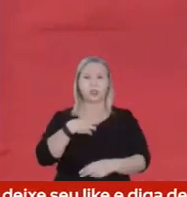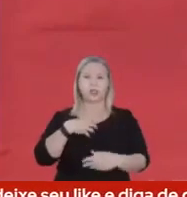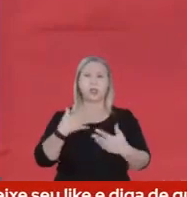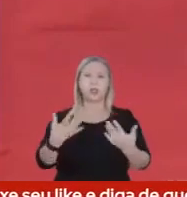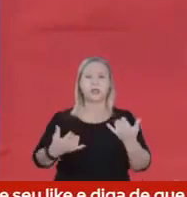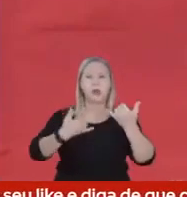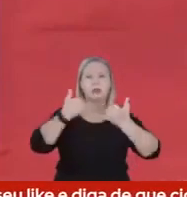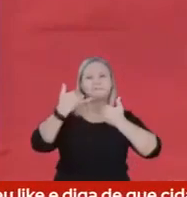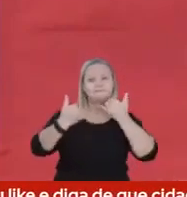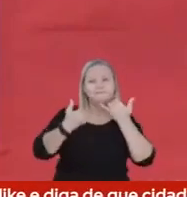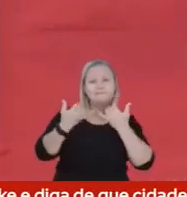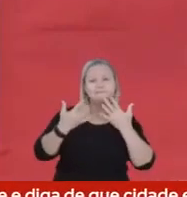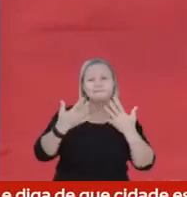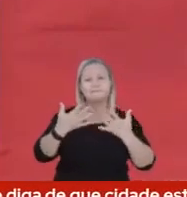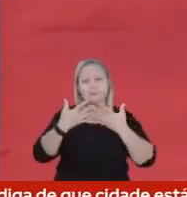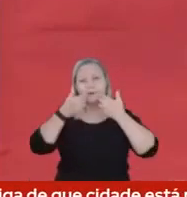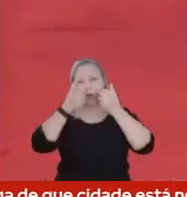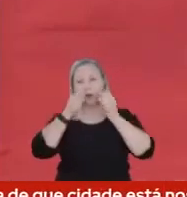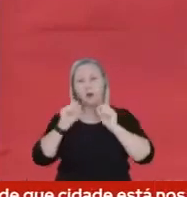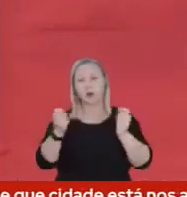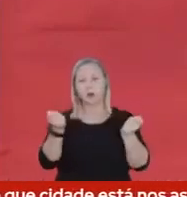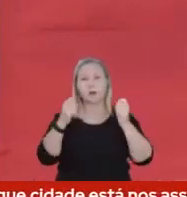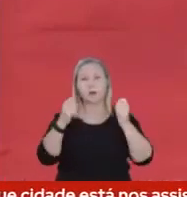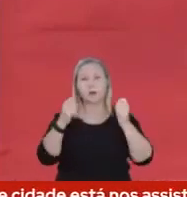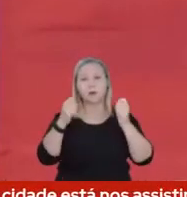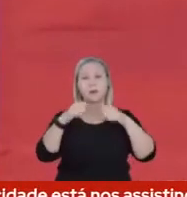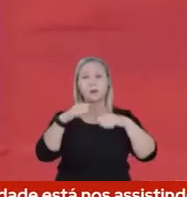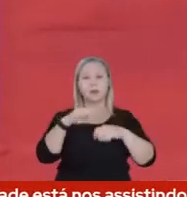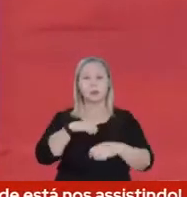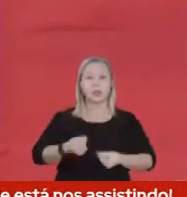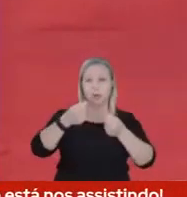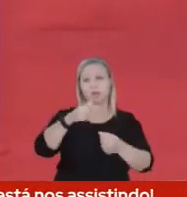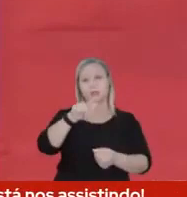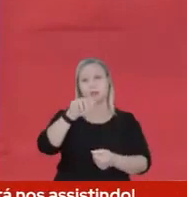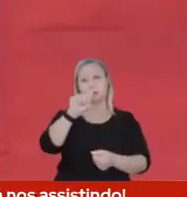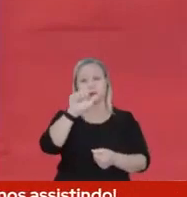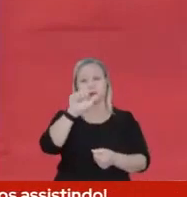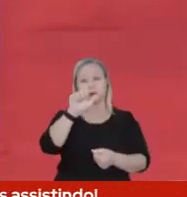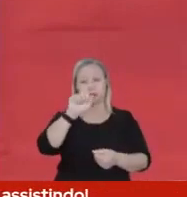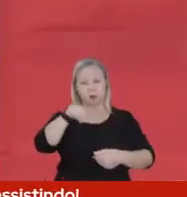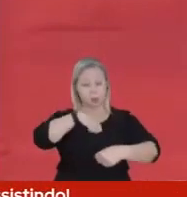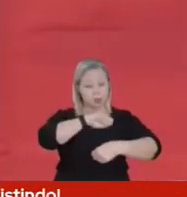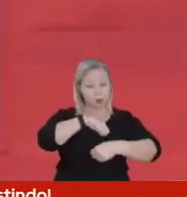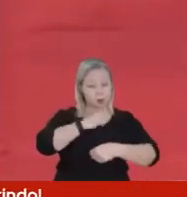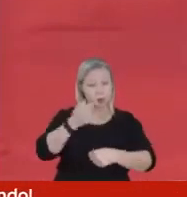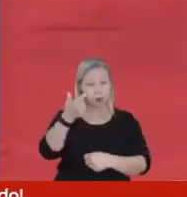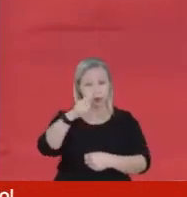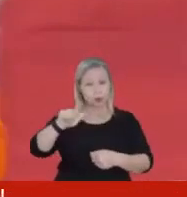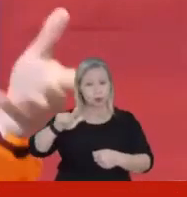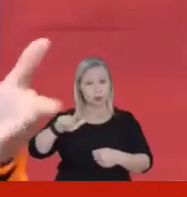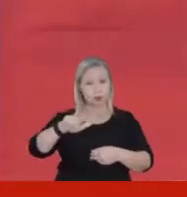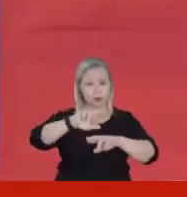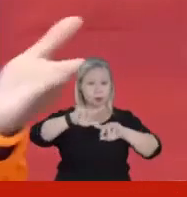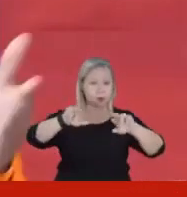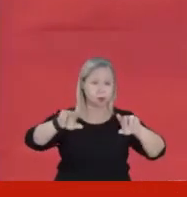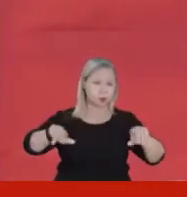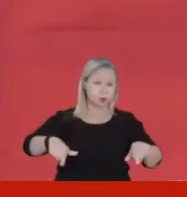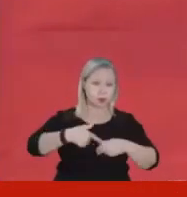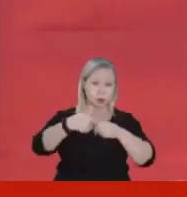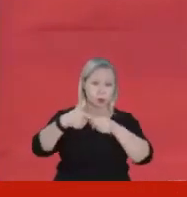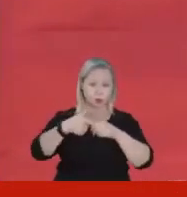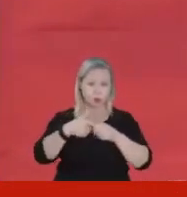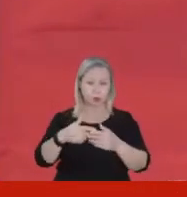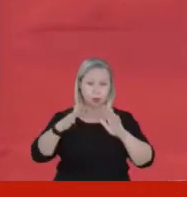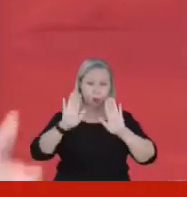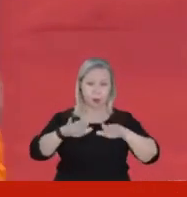nós termos preços justos do gás de cozinha e dos demais combustíveis aqui no Brasil. E por conta disso, por sinal,